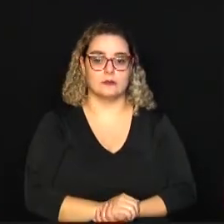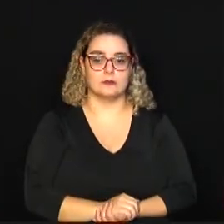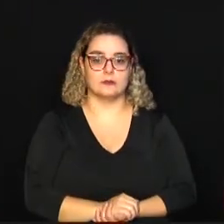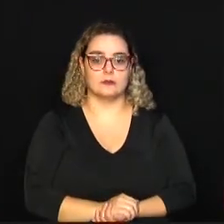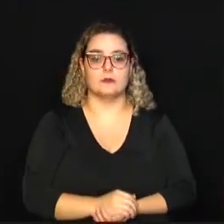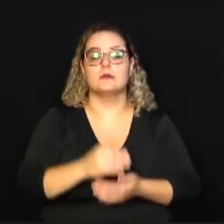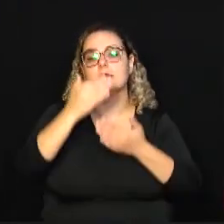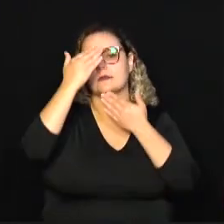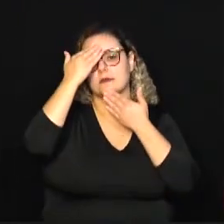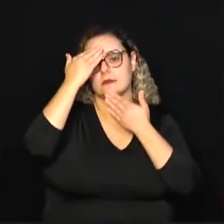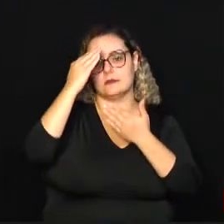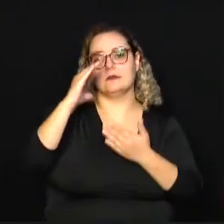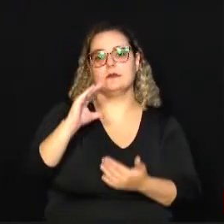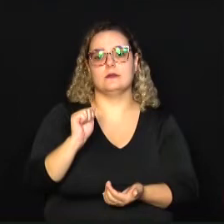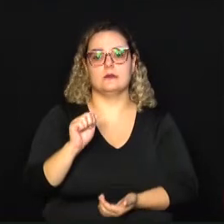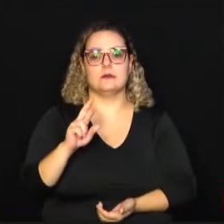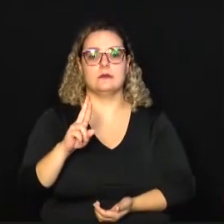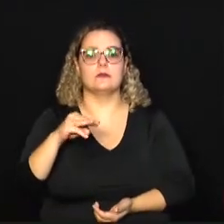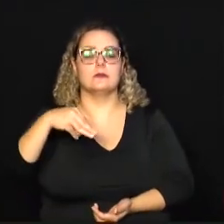Obrigada, Carminha.